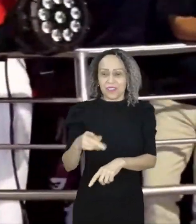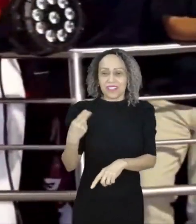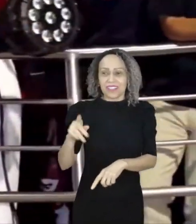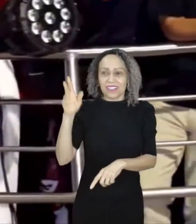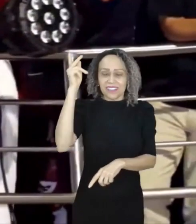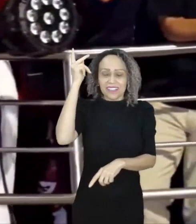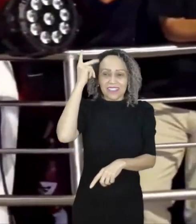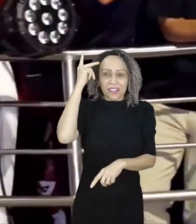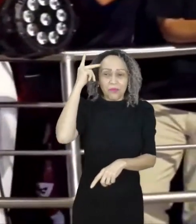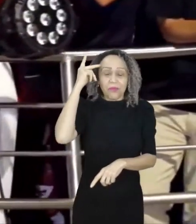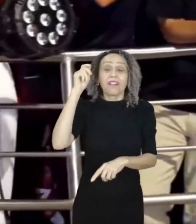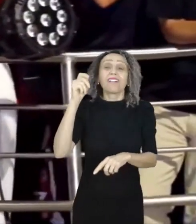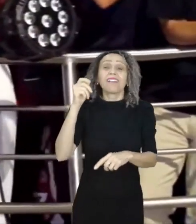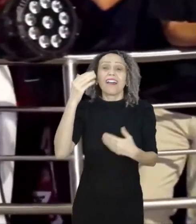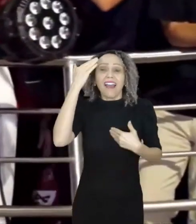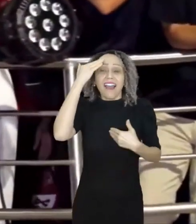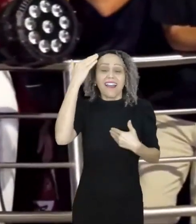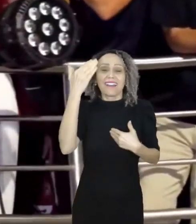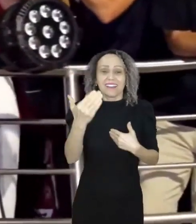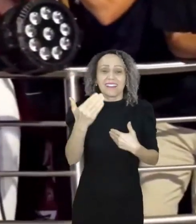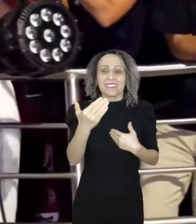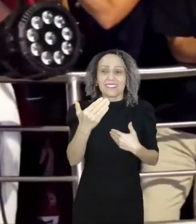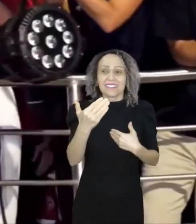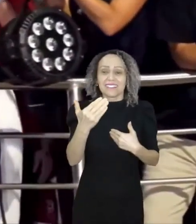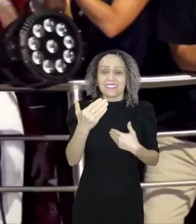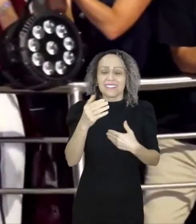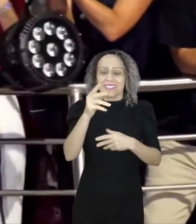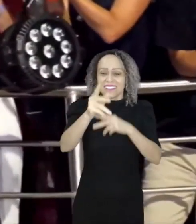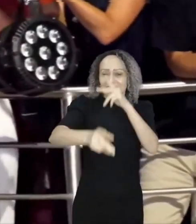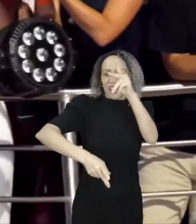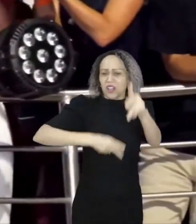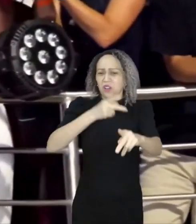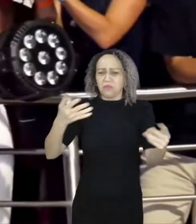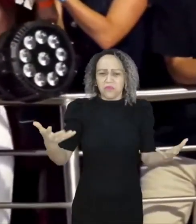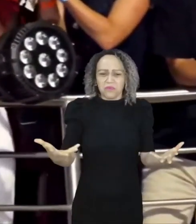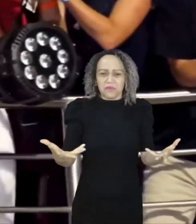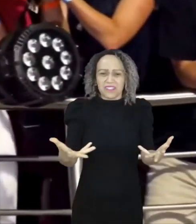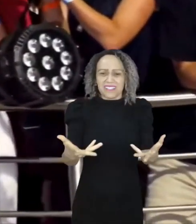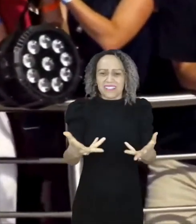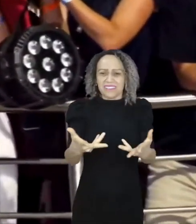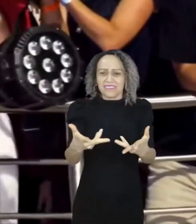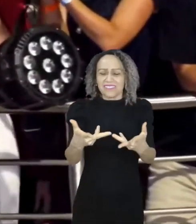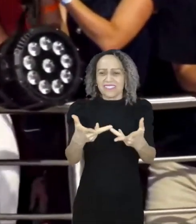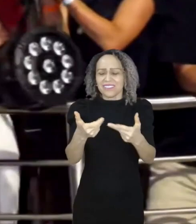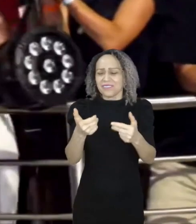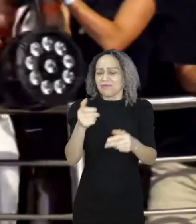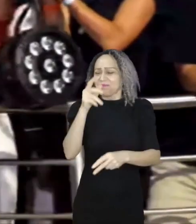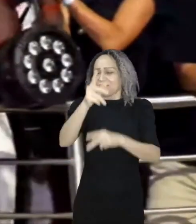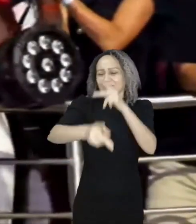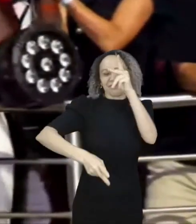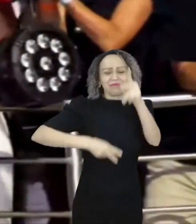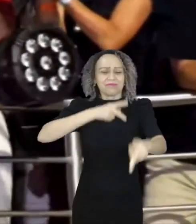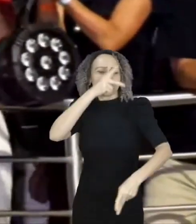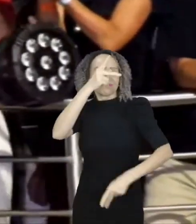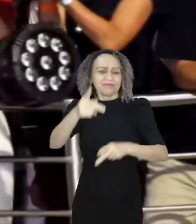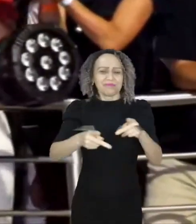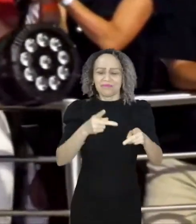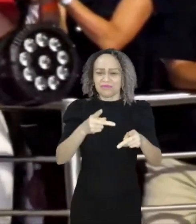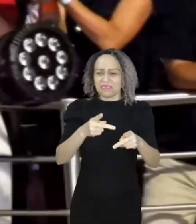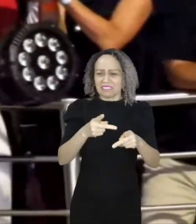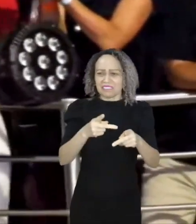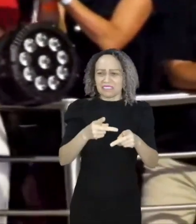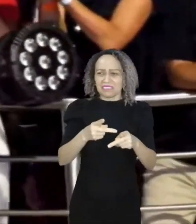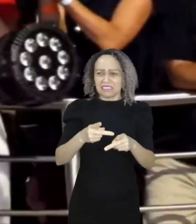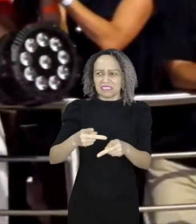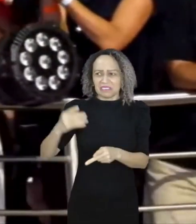agradecer a um povo extraordinário, um povo que foi ofendido pelo